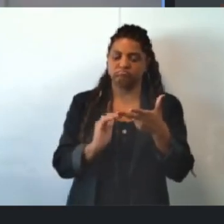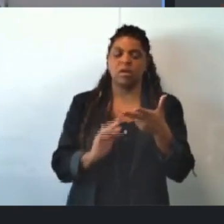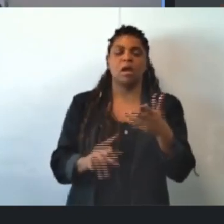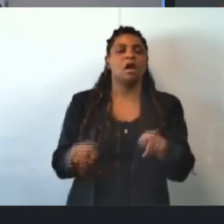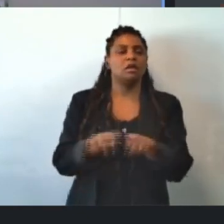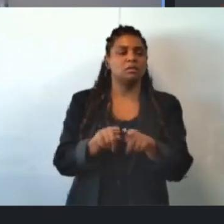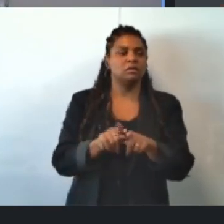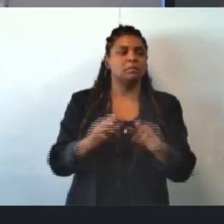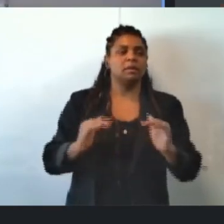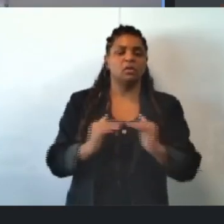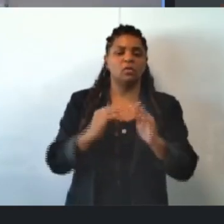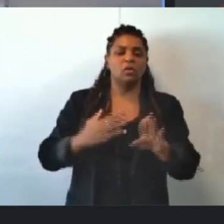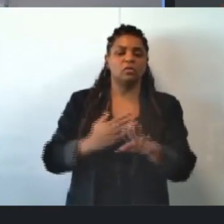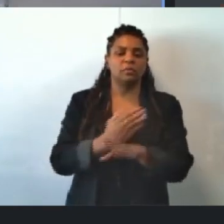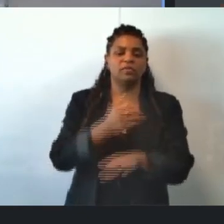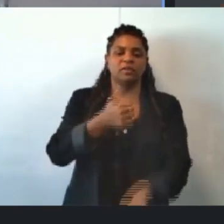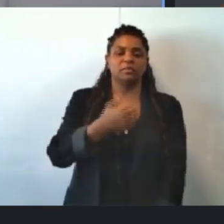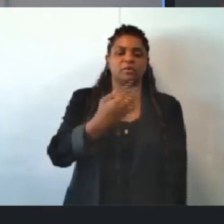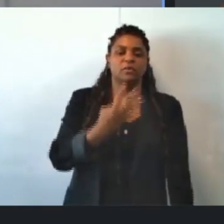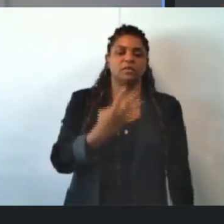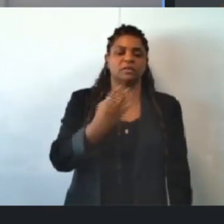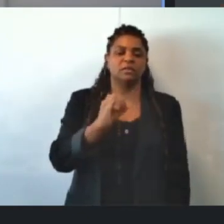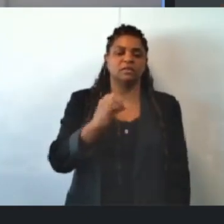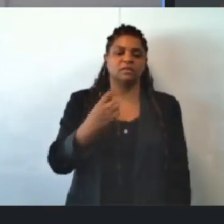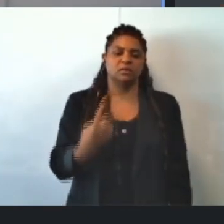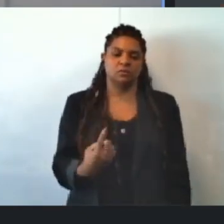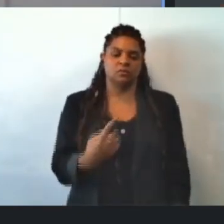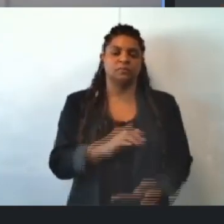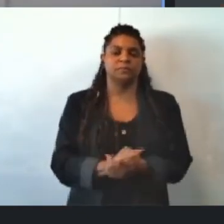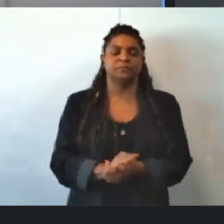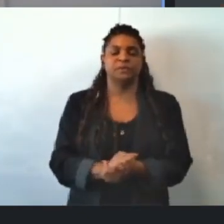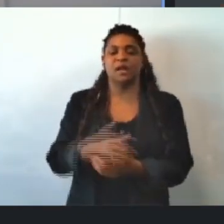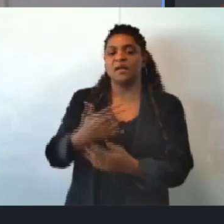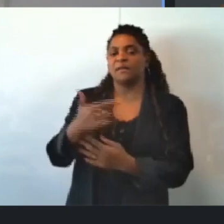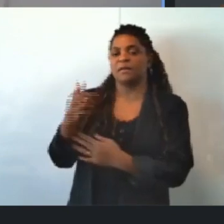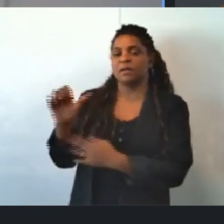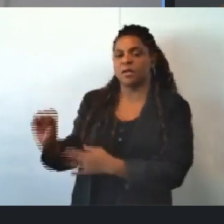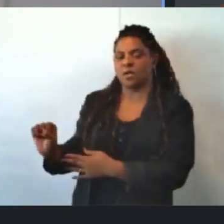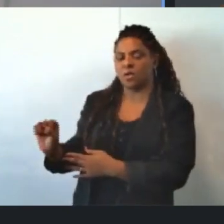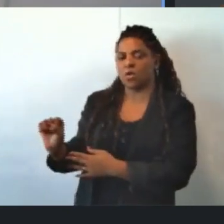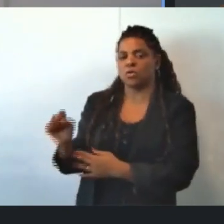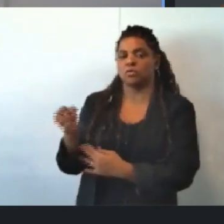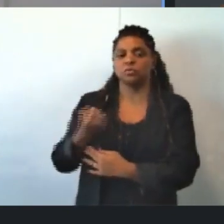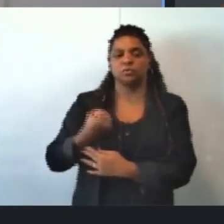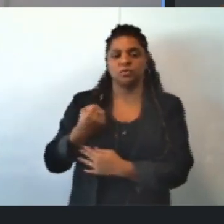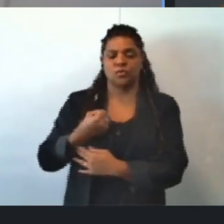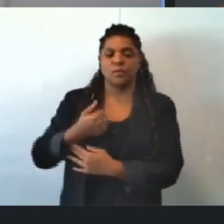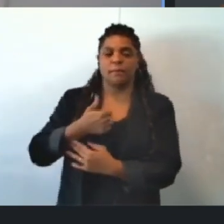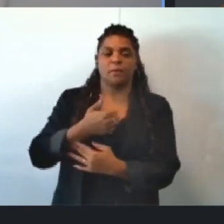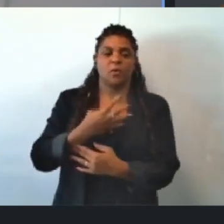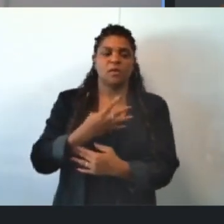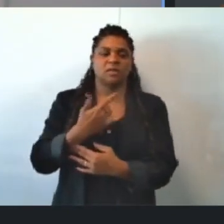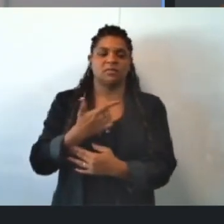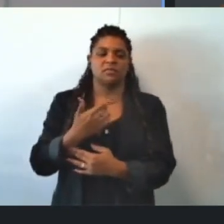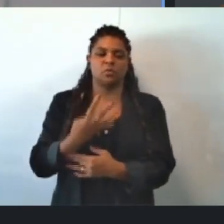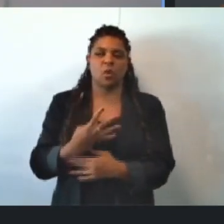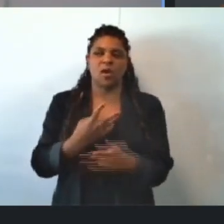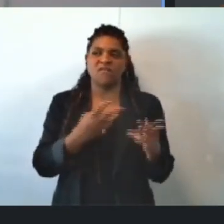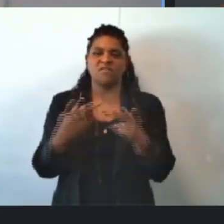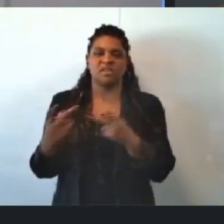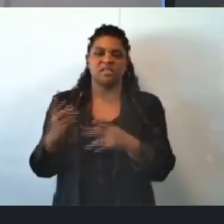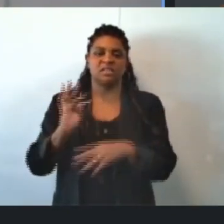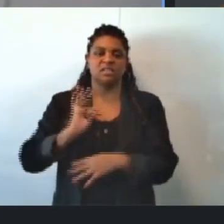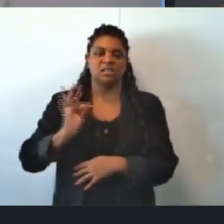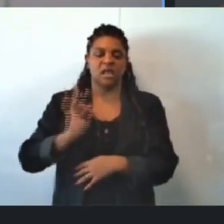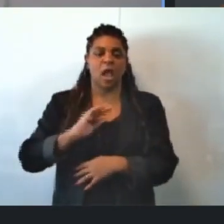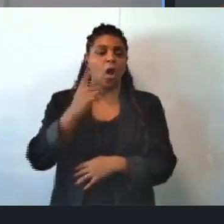1401. 28º, requerimento de comissão 1402 de 24, uma visita técnica. Verificar a possibilidade de recapeamento na rua dos